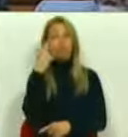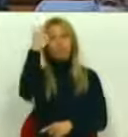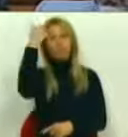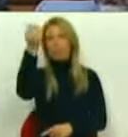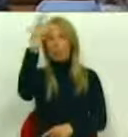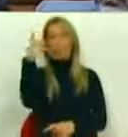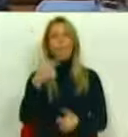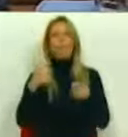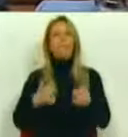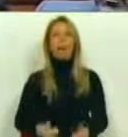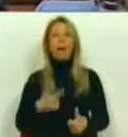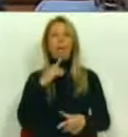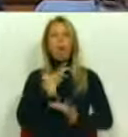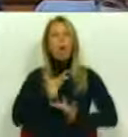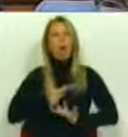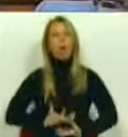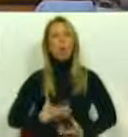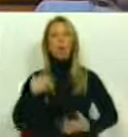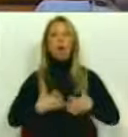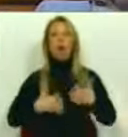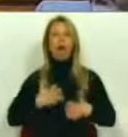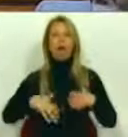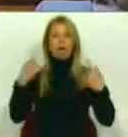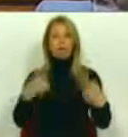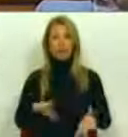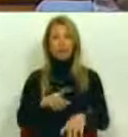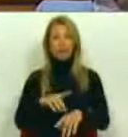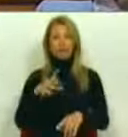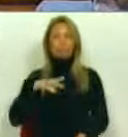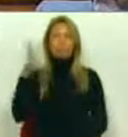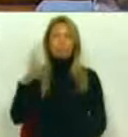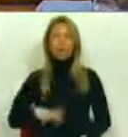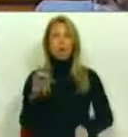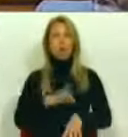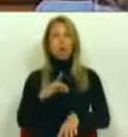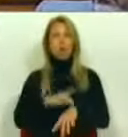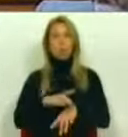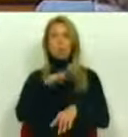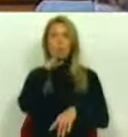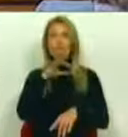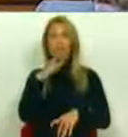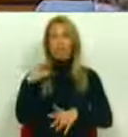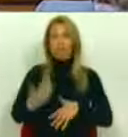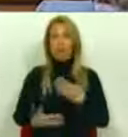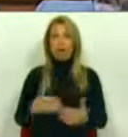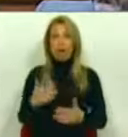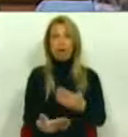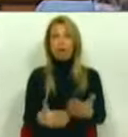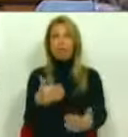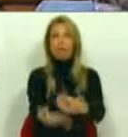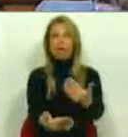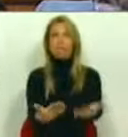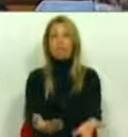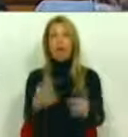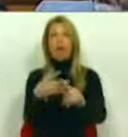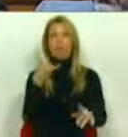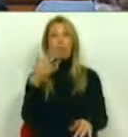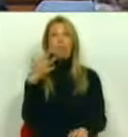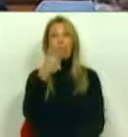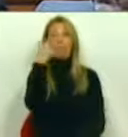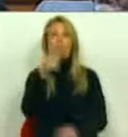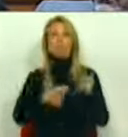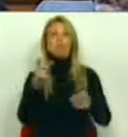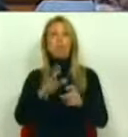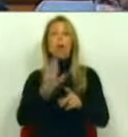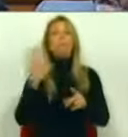seu desespero. Em Portugal, esta doença hereditária afeta cerca de 2 mil pessoas, principalmente na